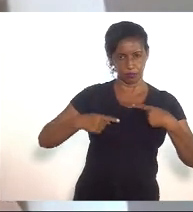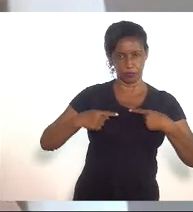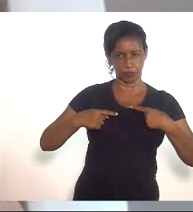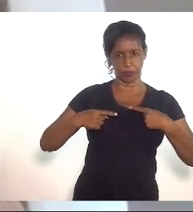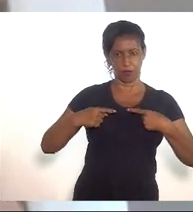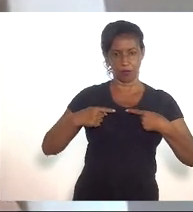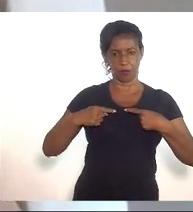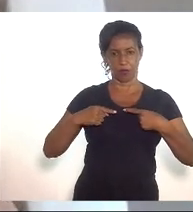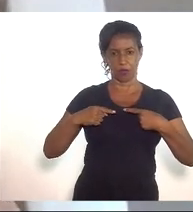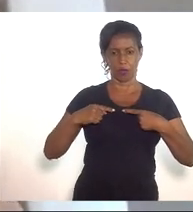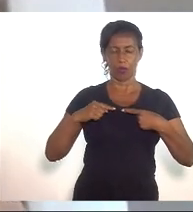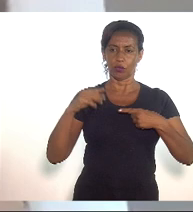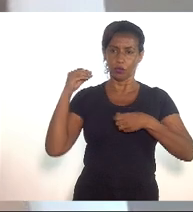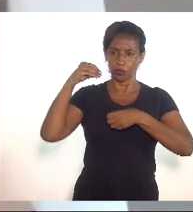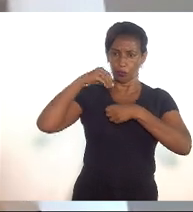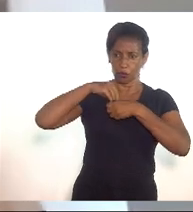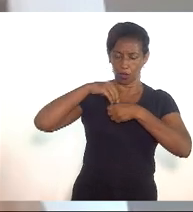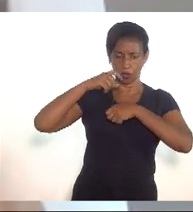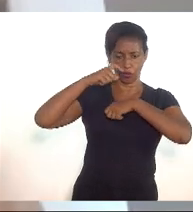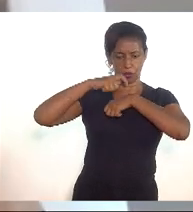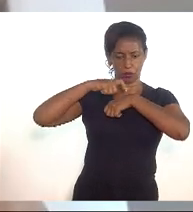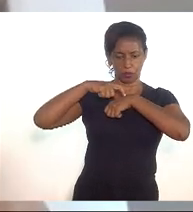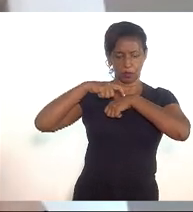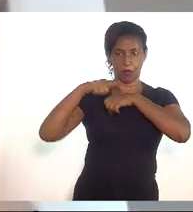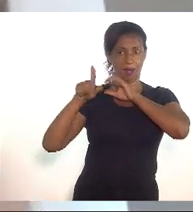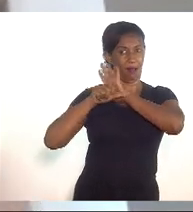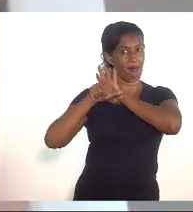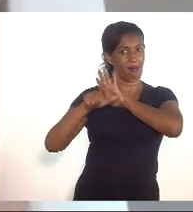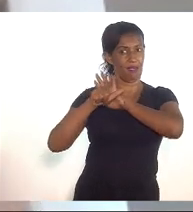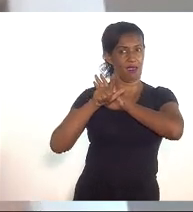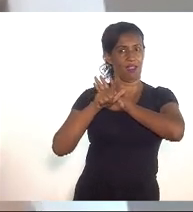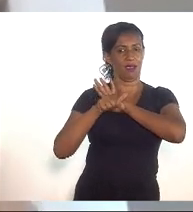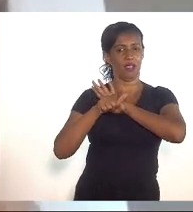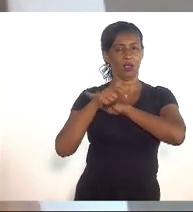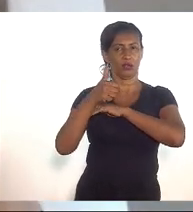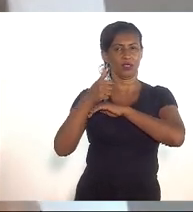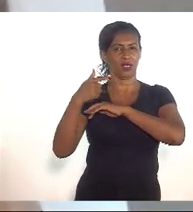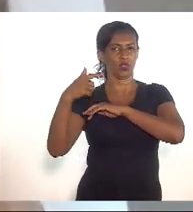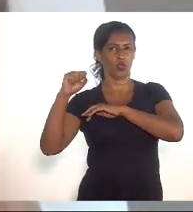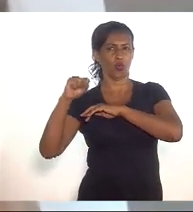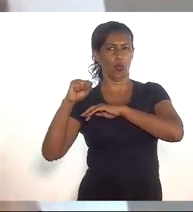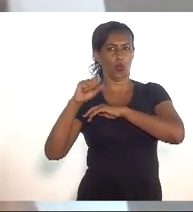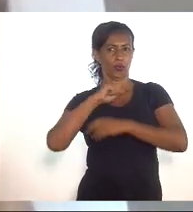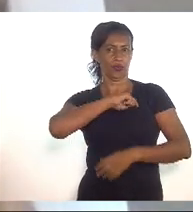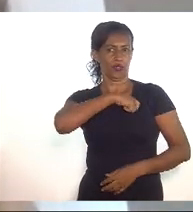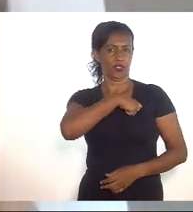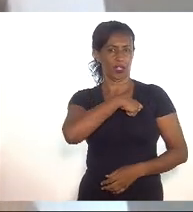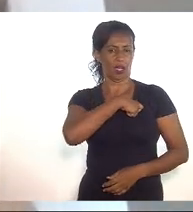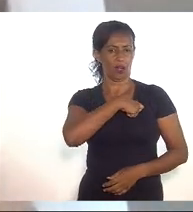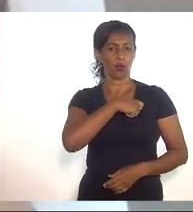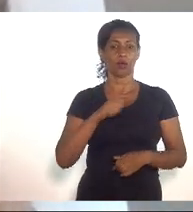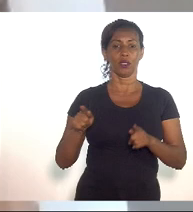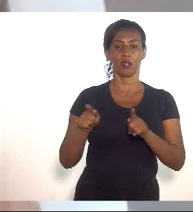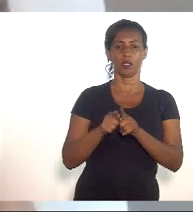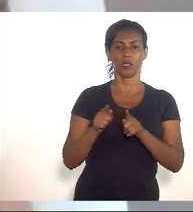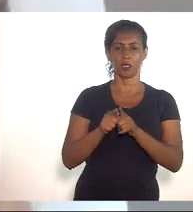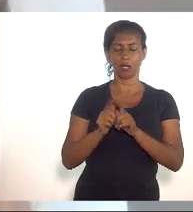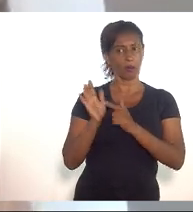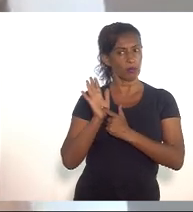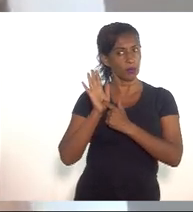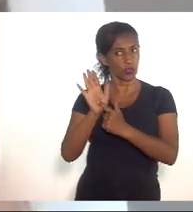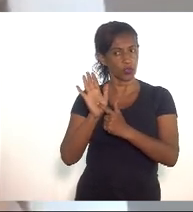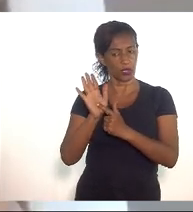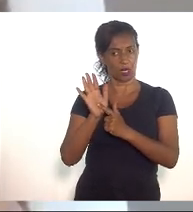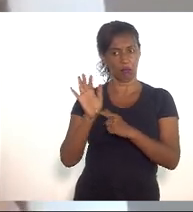durante a nossa adesão à Lei 178, que é o novo regime de recuperação fiscal, e que nós vamos ter que apresentar